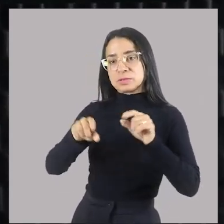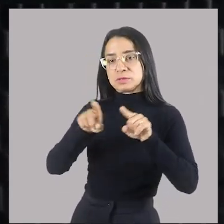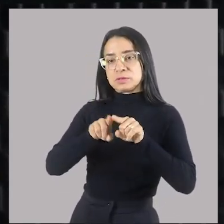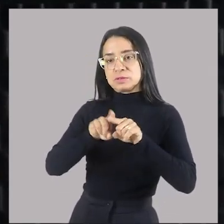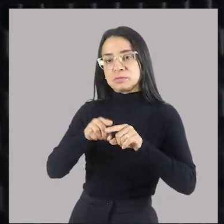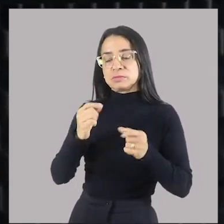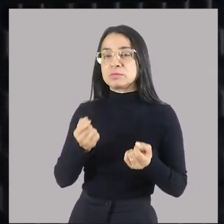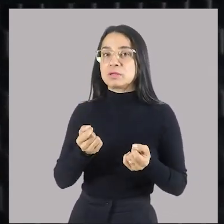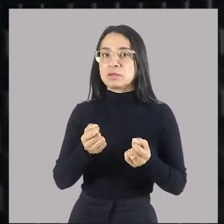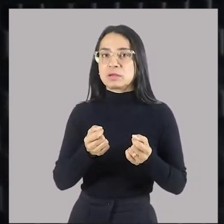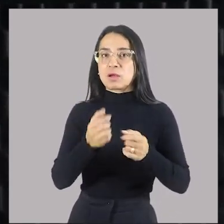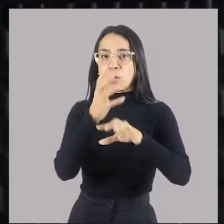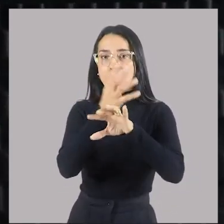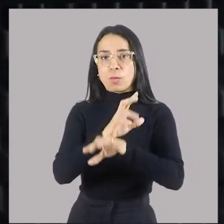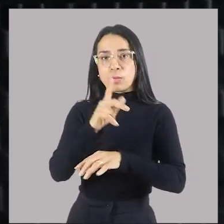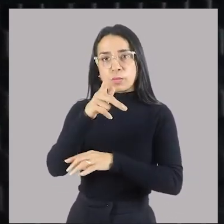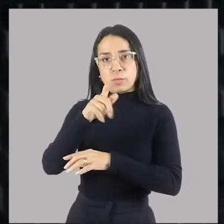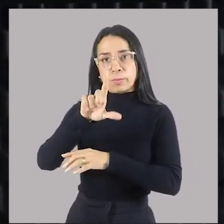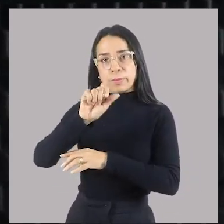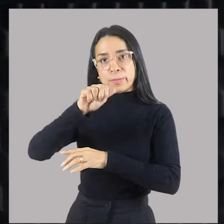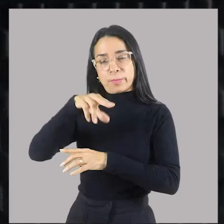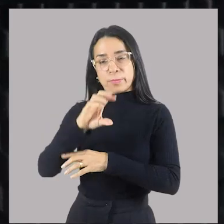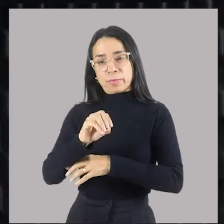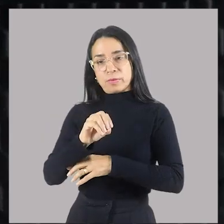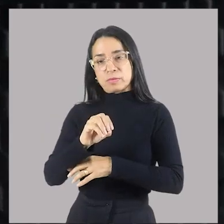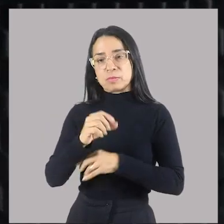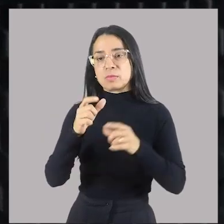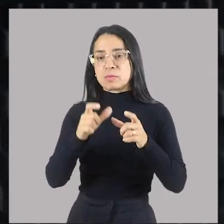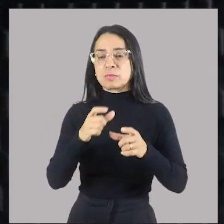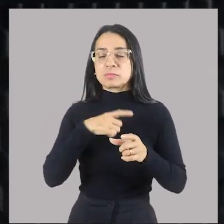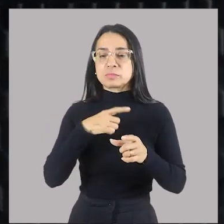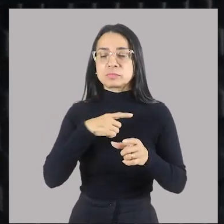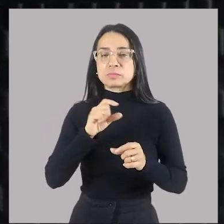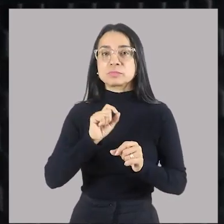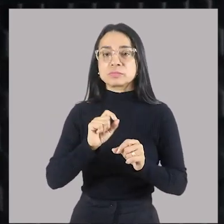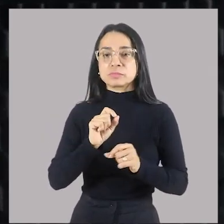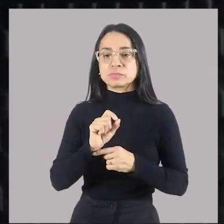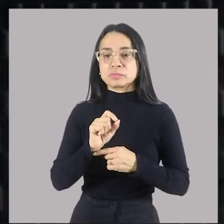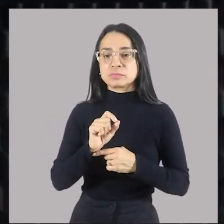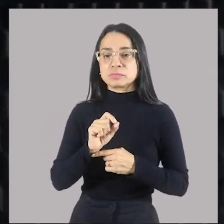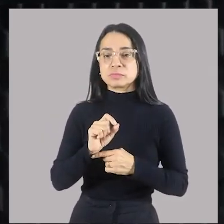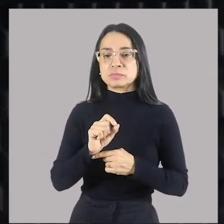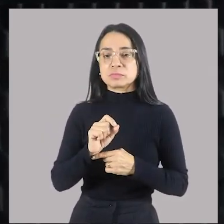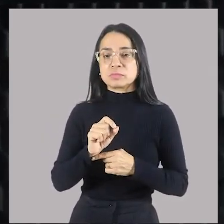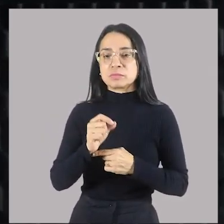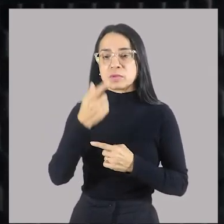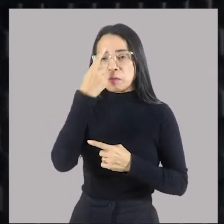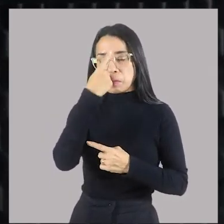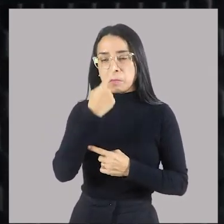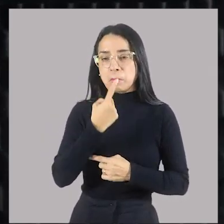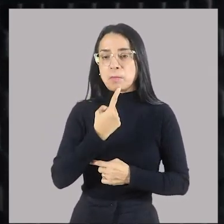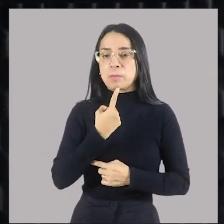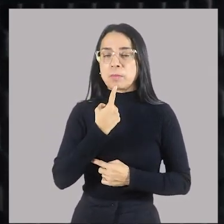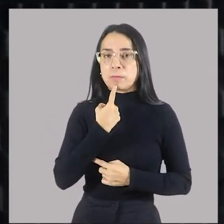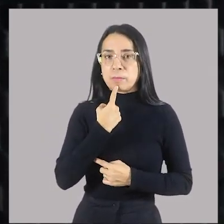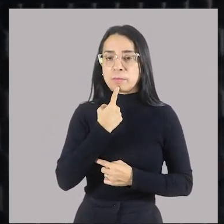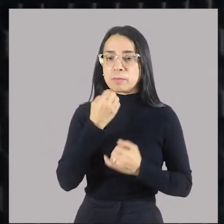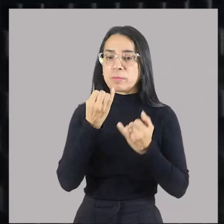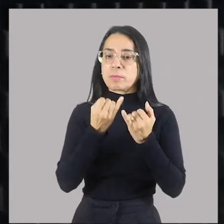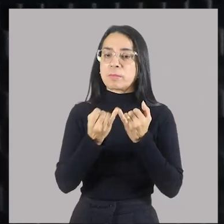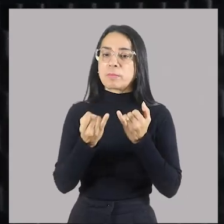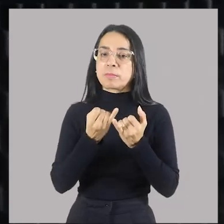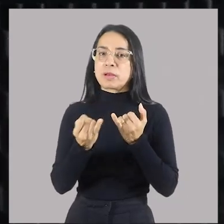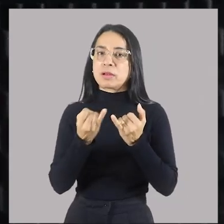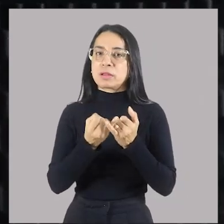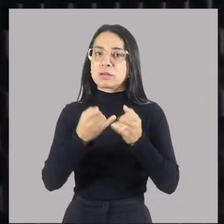o osso plano, onde ele tem uma aparência, né, ali vamos supor, de